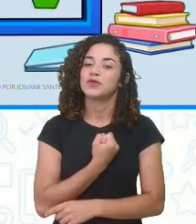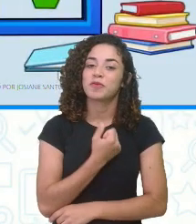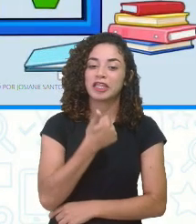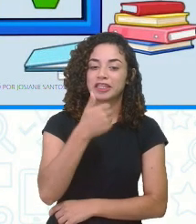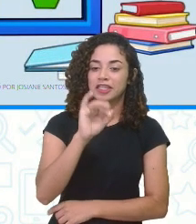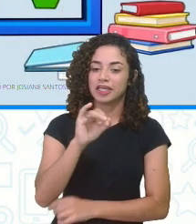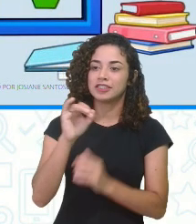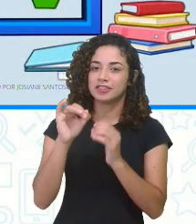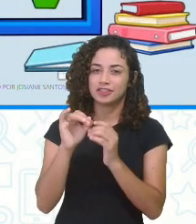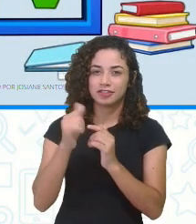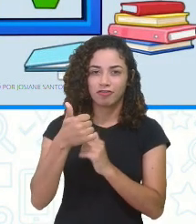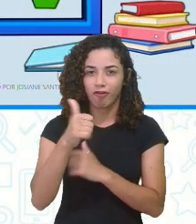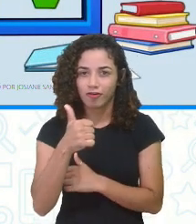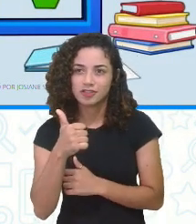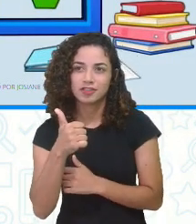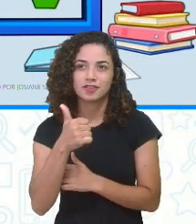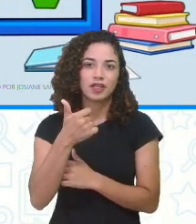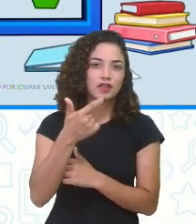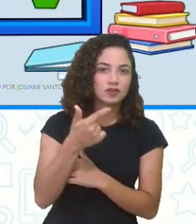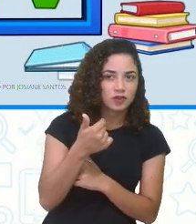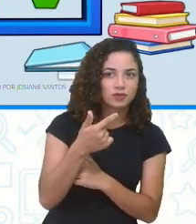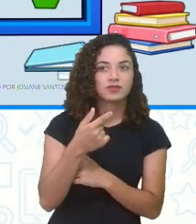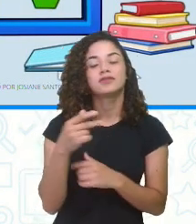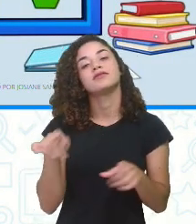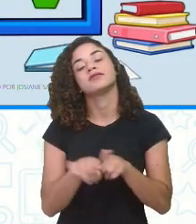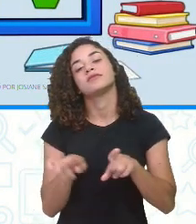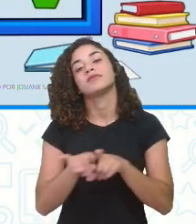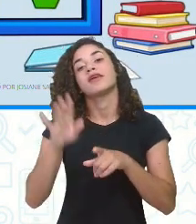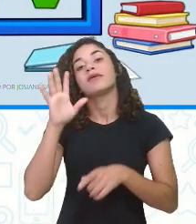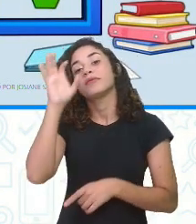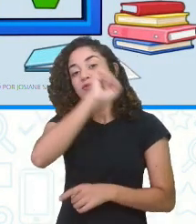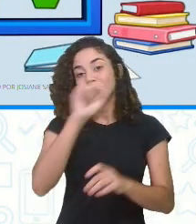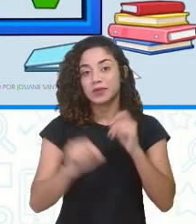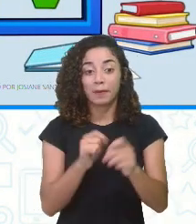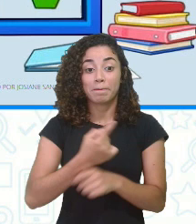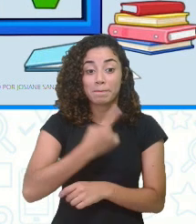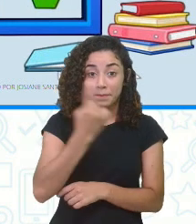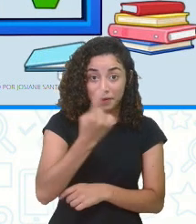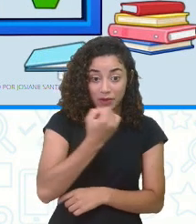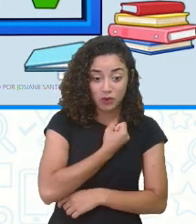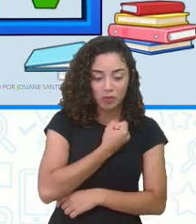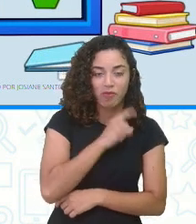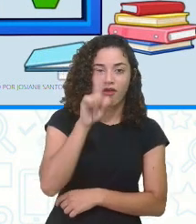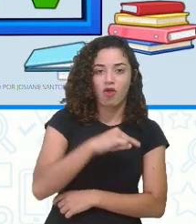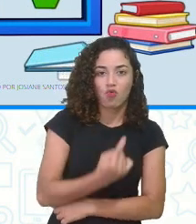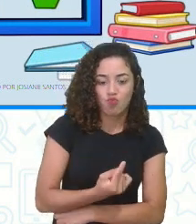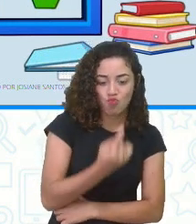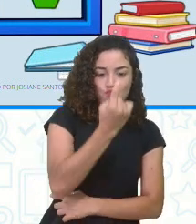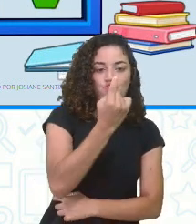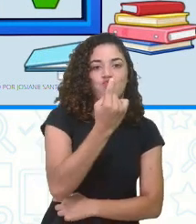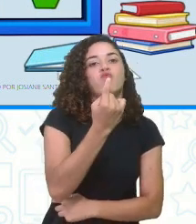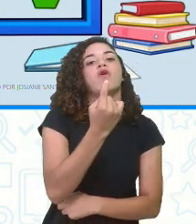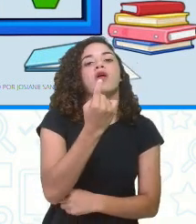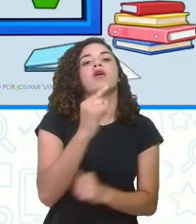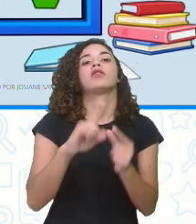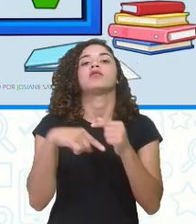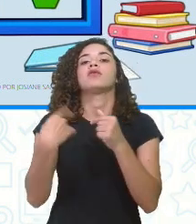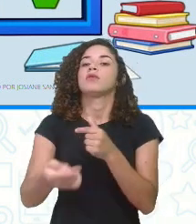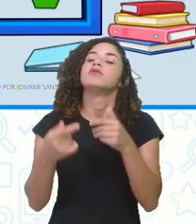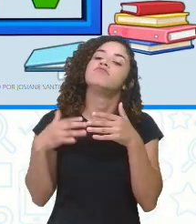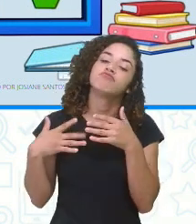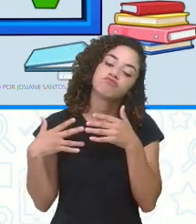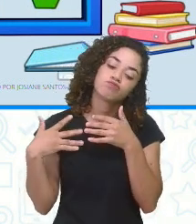que a família do 10, sempre o primeiro número, o número da dezena, vai começar com o 1, e os outros que são os